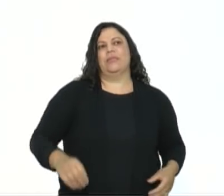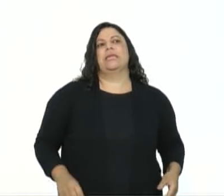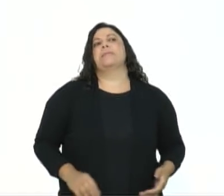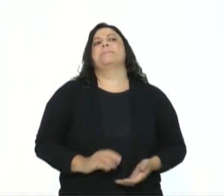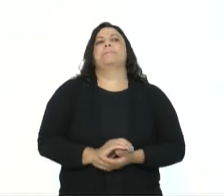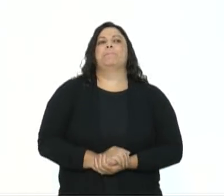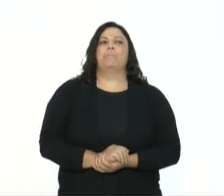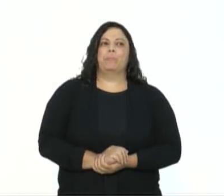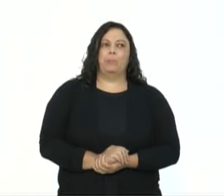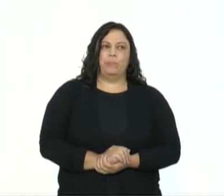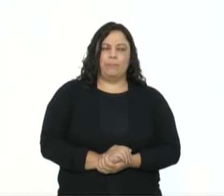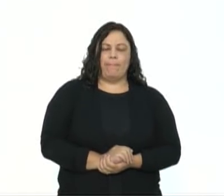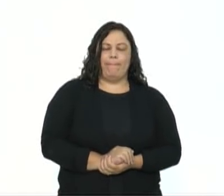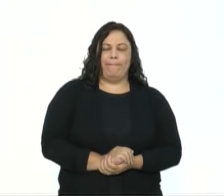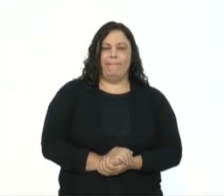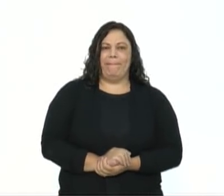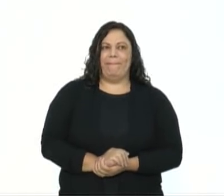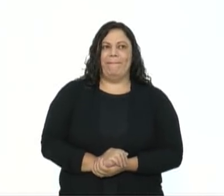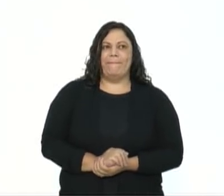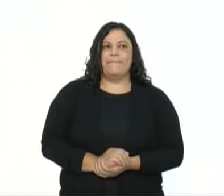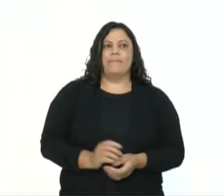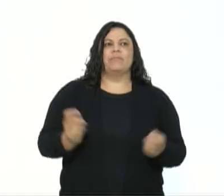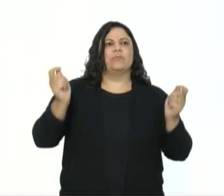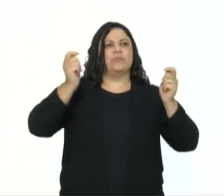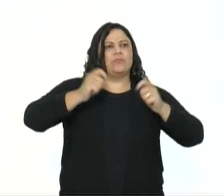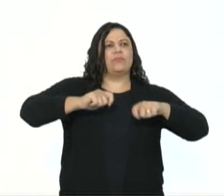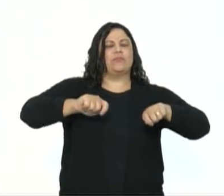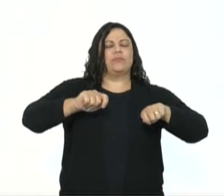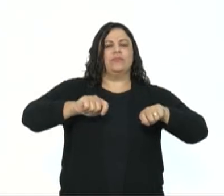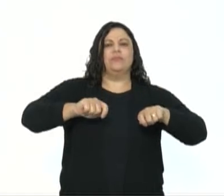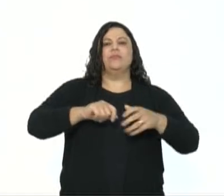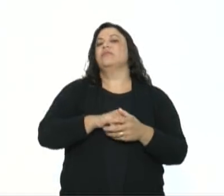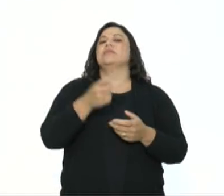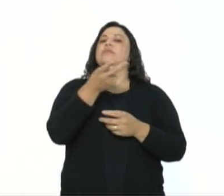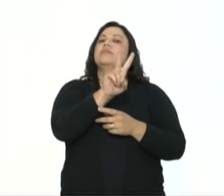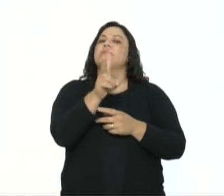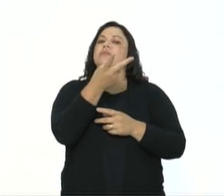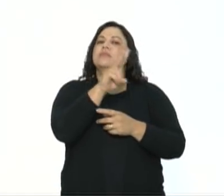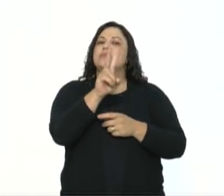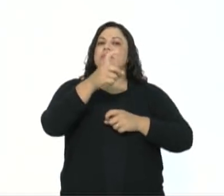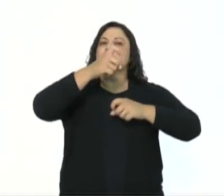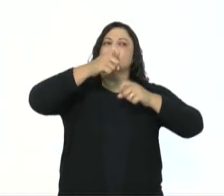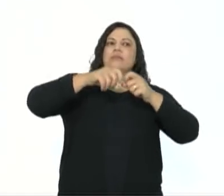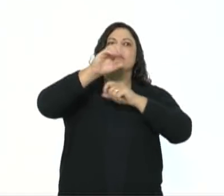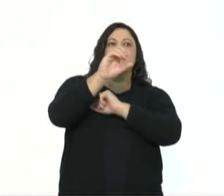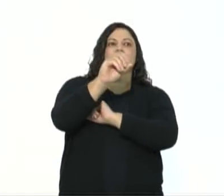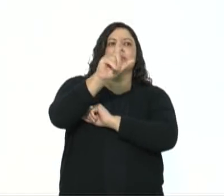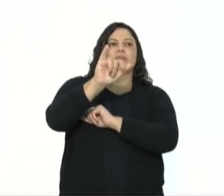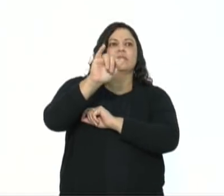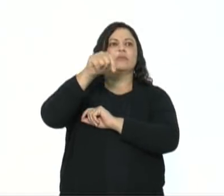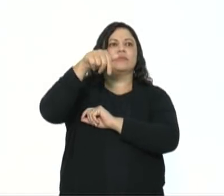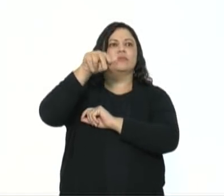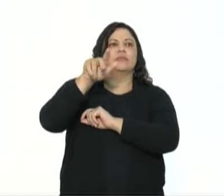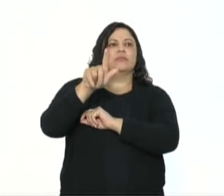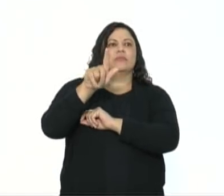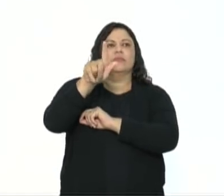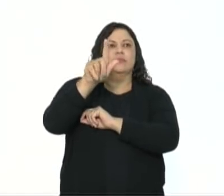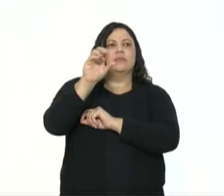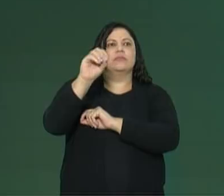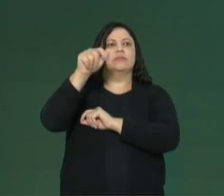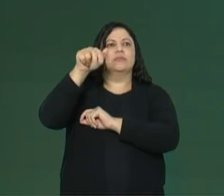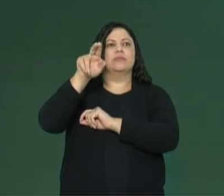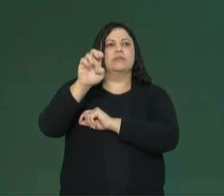Falando quanto à reprodução, oligoquetos e hirudíneos hermafroditas e os poliquetos não são